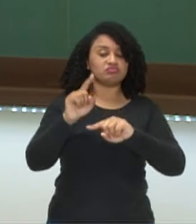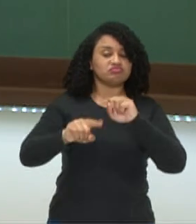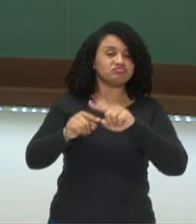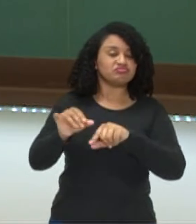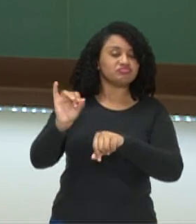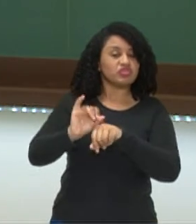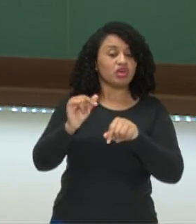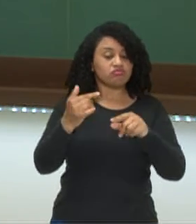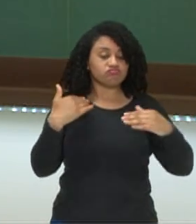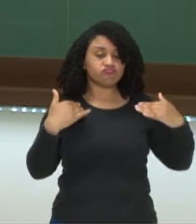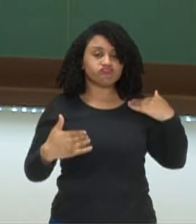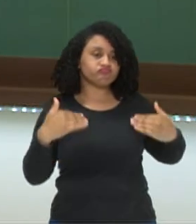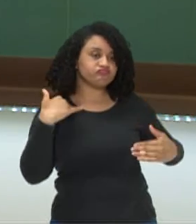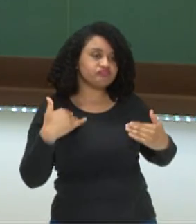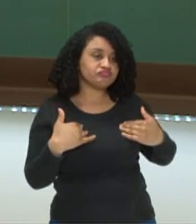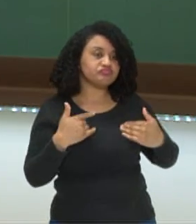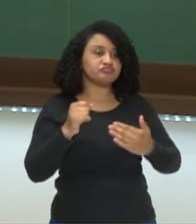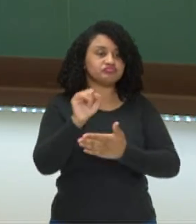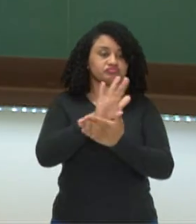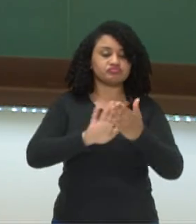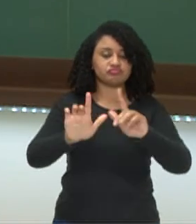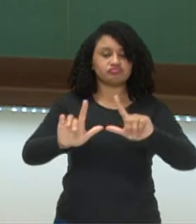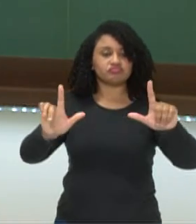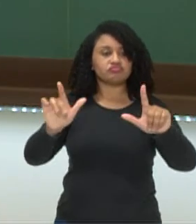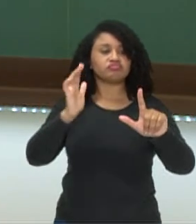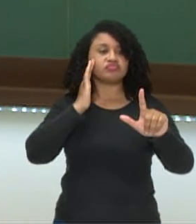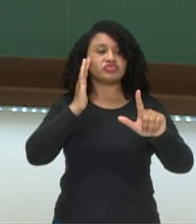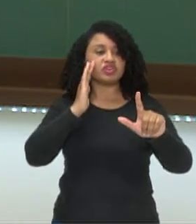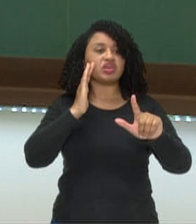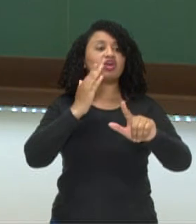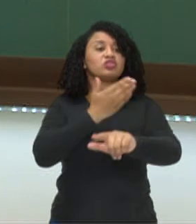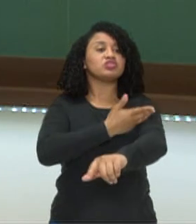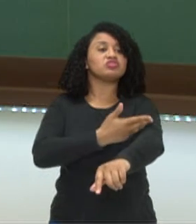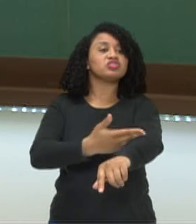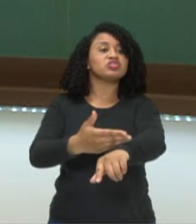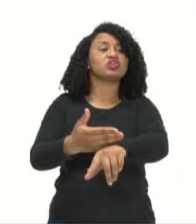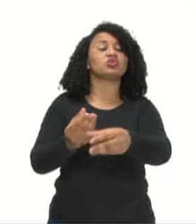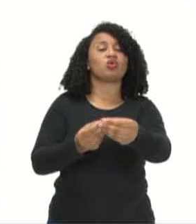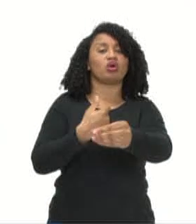e físico. Aqui uma imagem para você ter uma ideia do vestido, ó, de como os